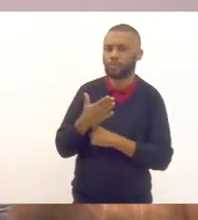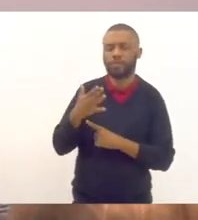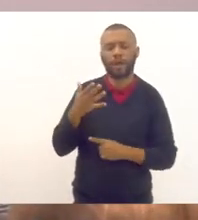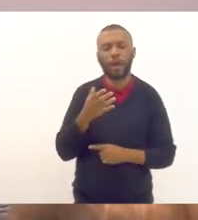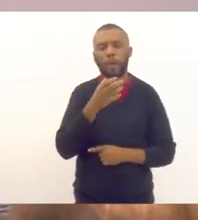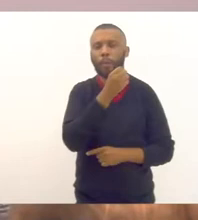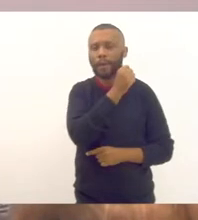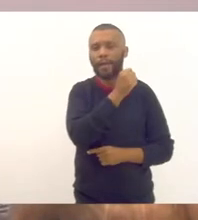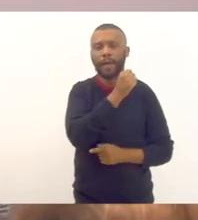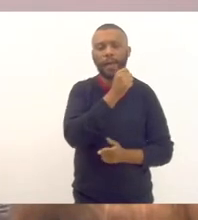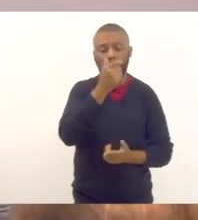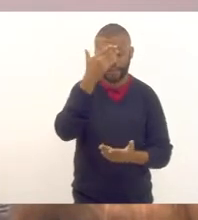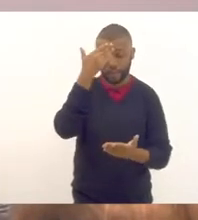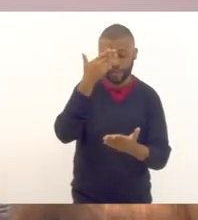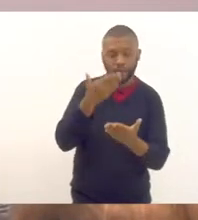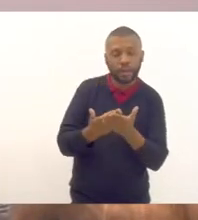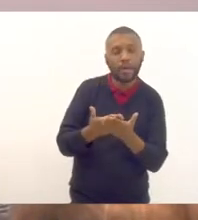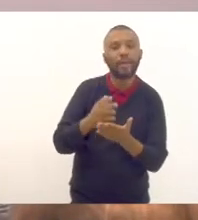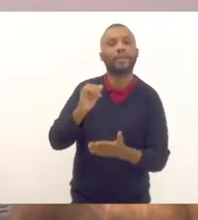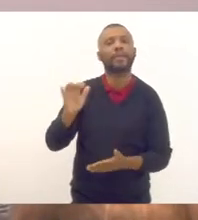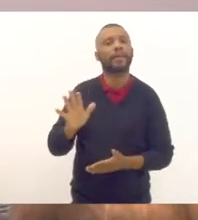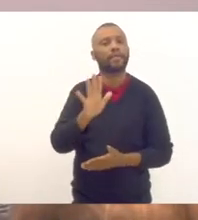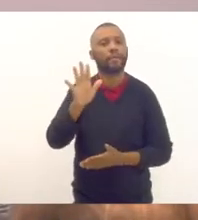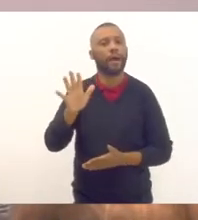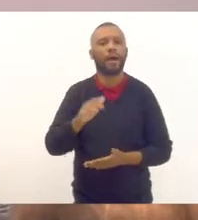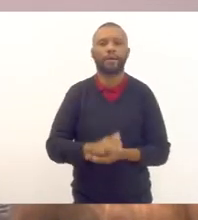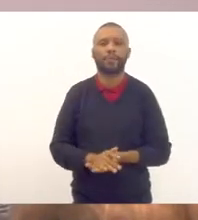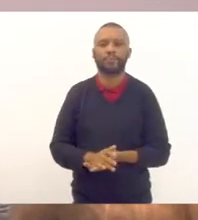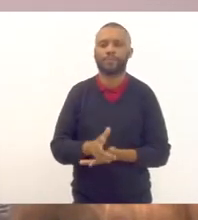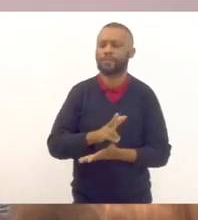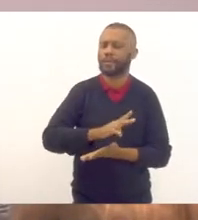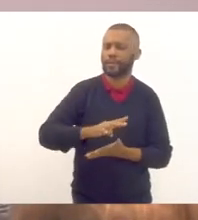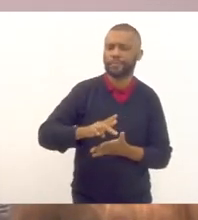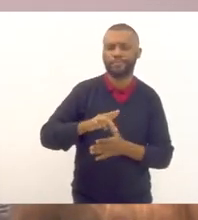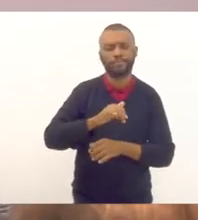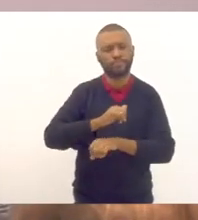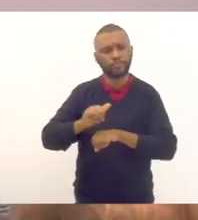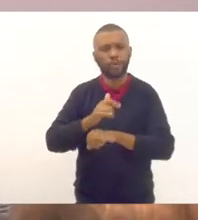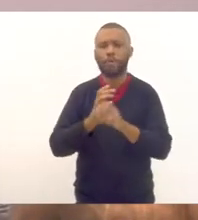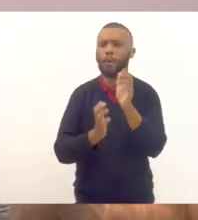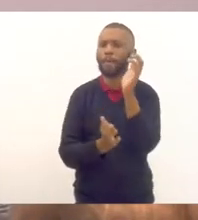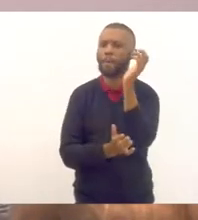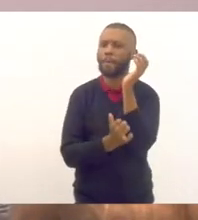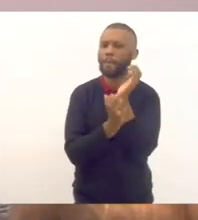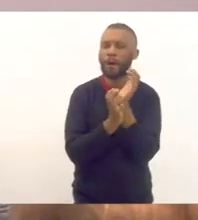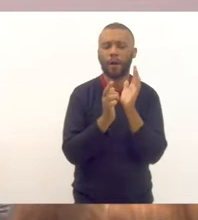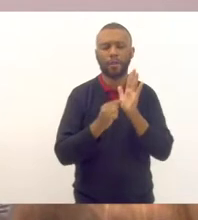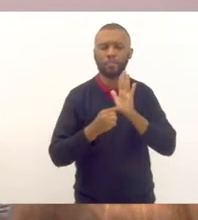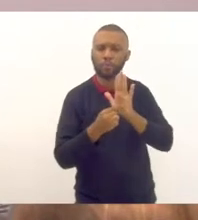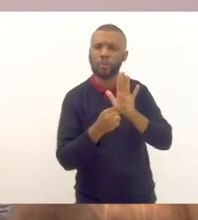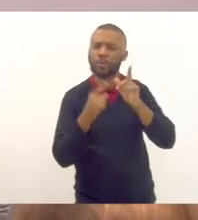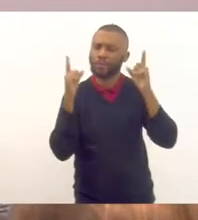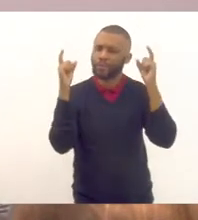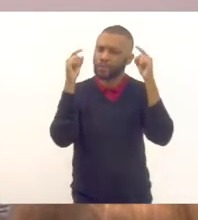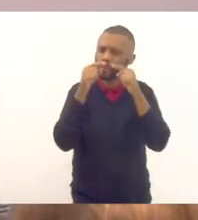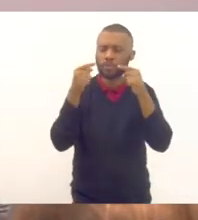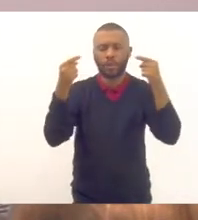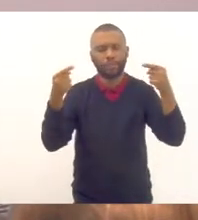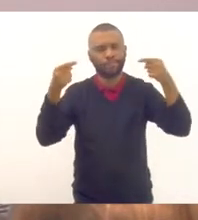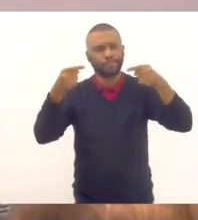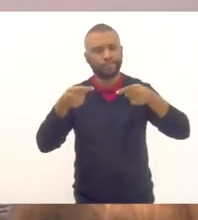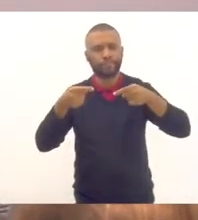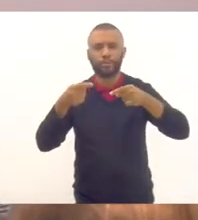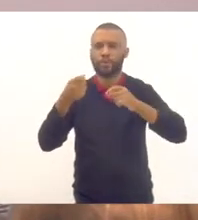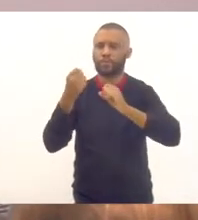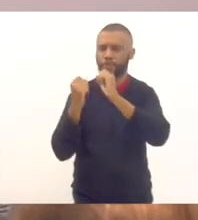recuperá-las, né? Então, todo esse aparato burocrático, né, que é colocado, que dificulta a competitividade do